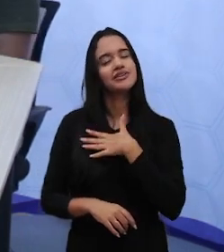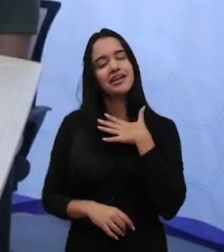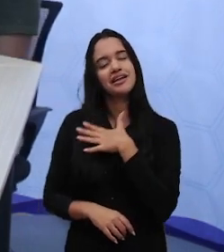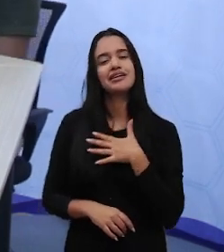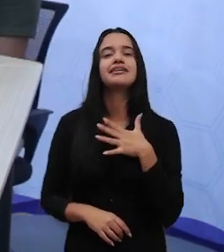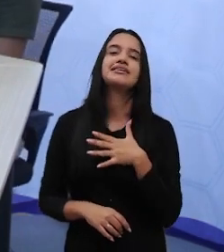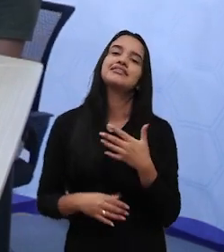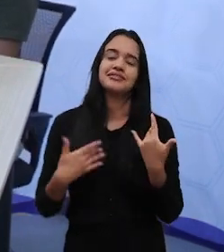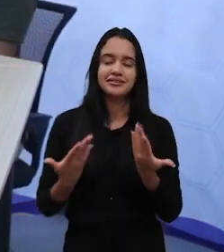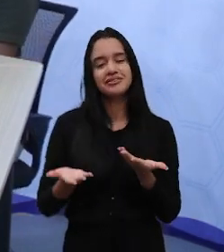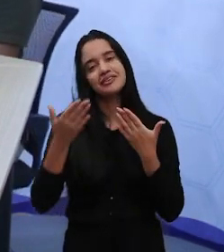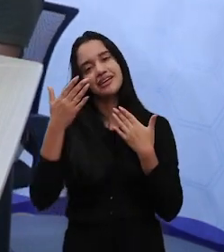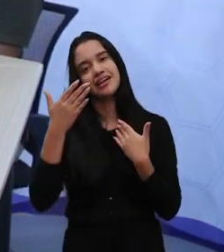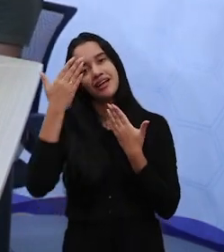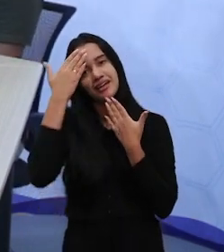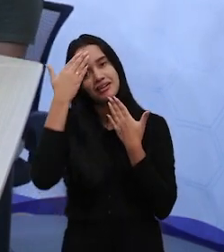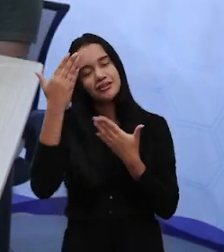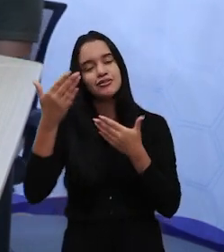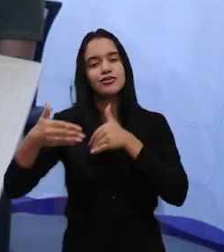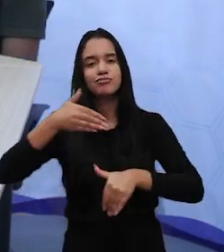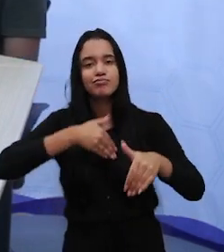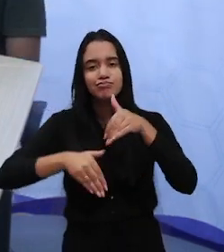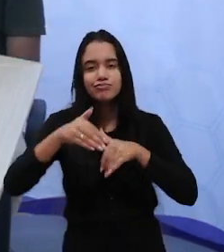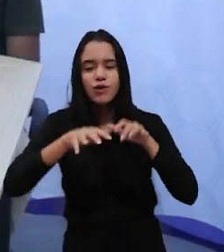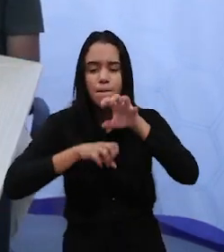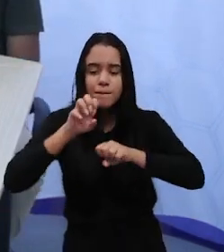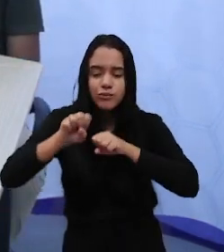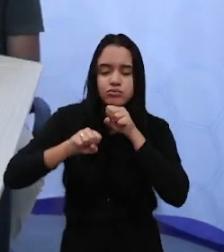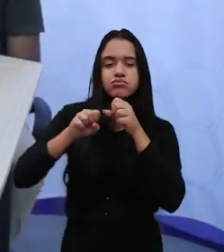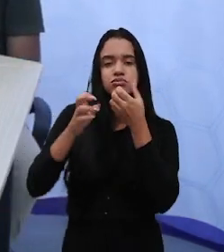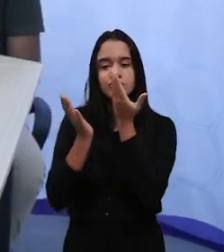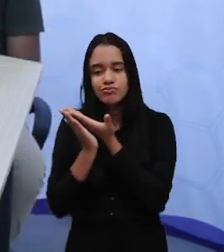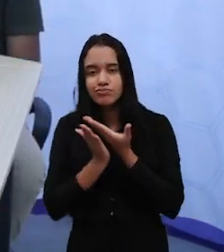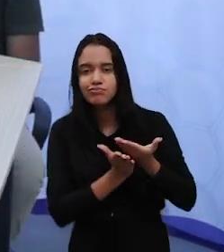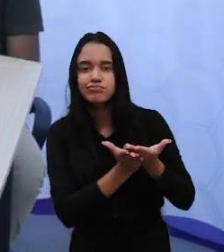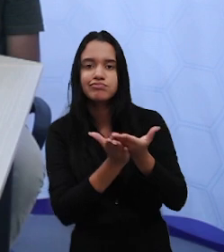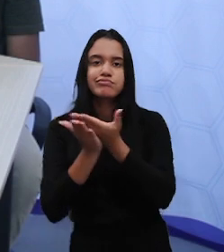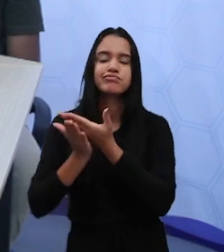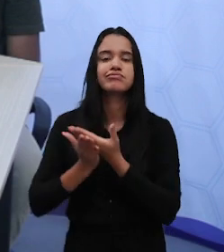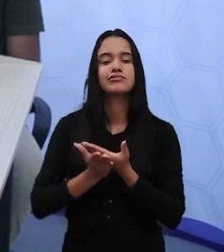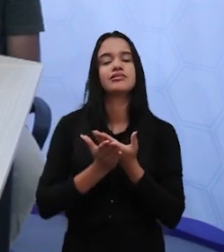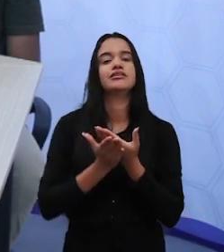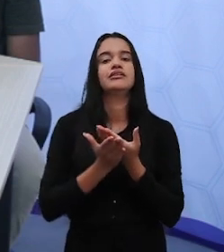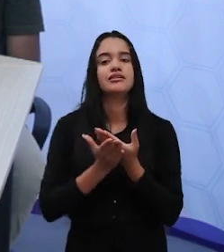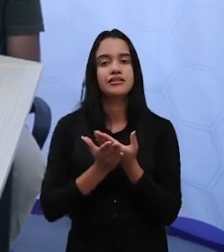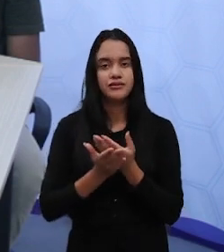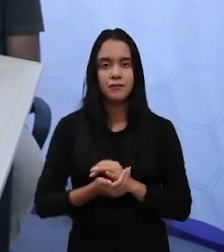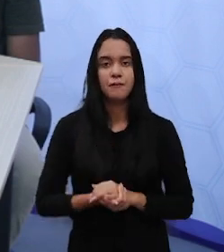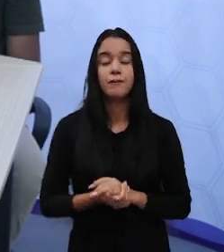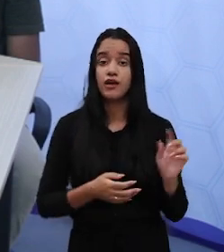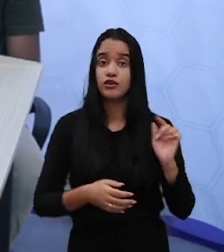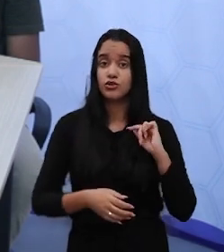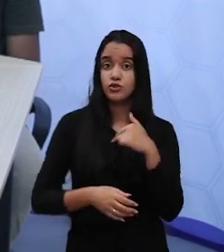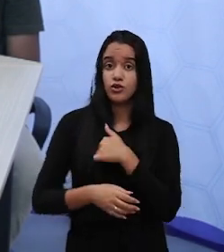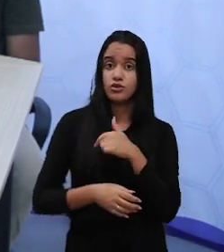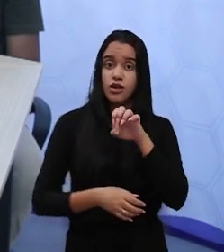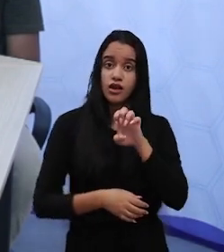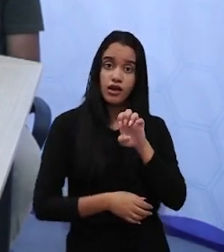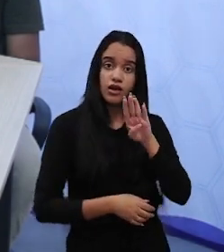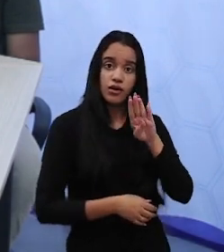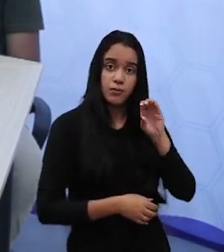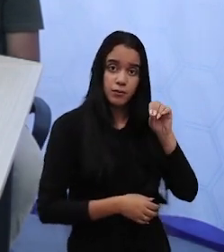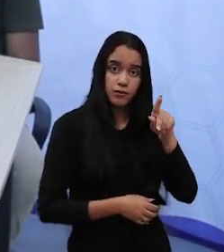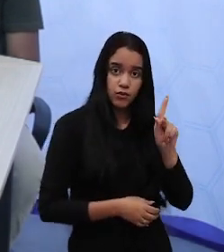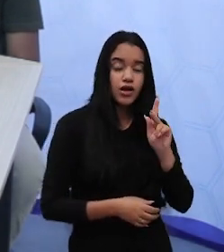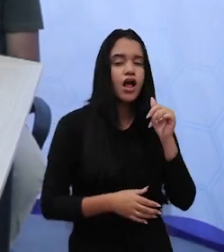Eu quero agradecer a participação de todos, né? Busquem realmente estar de acordo com o nosso e-book, leiam.